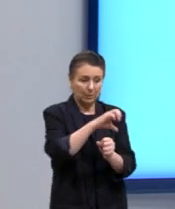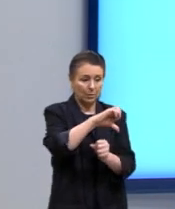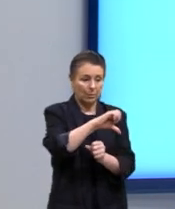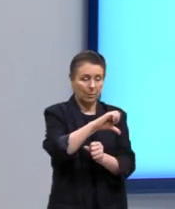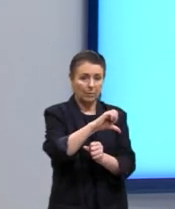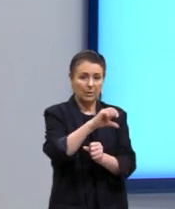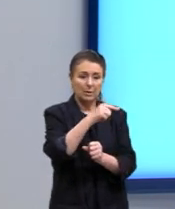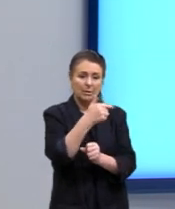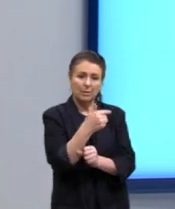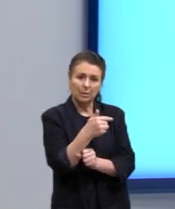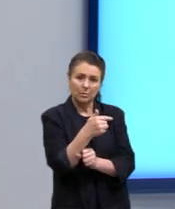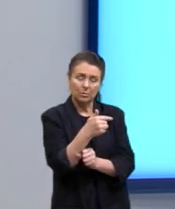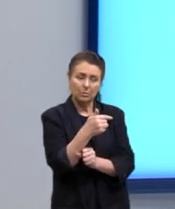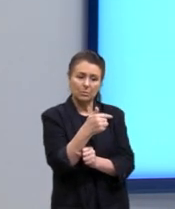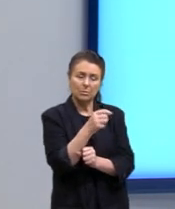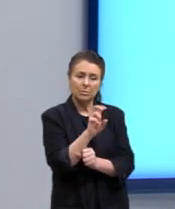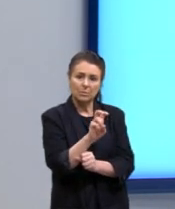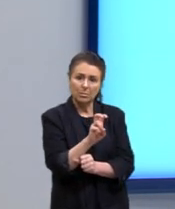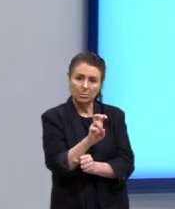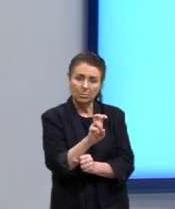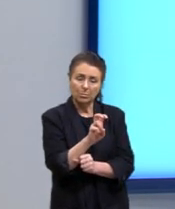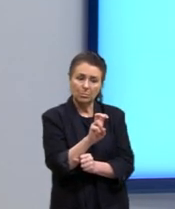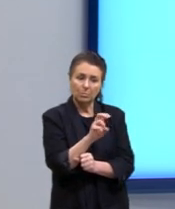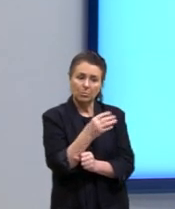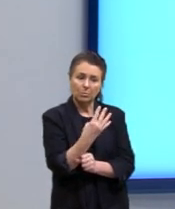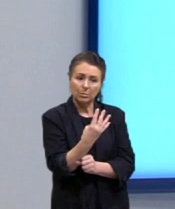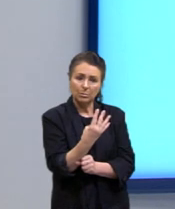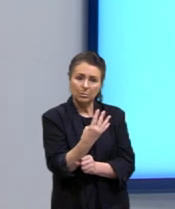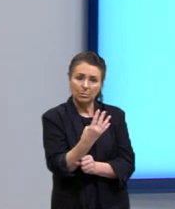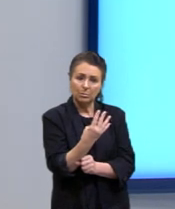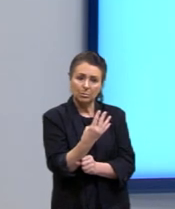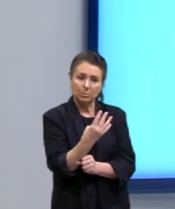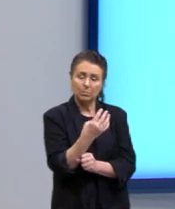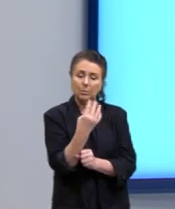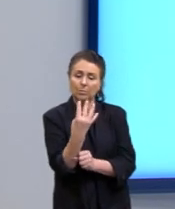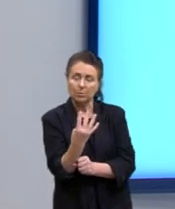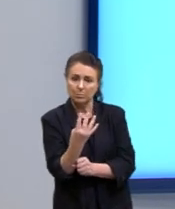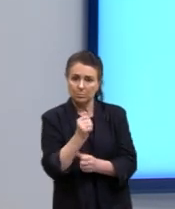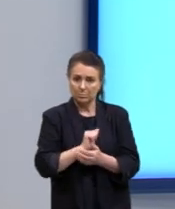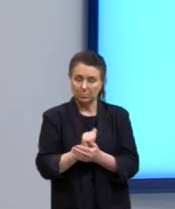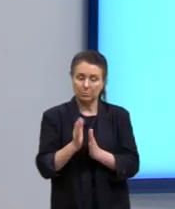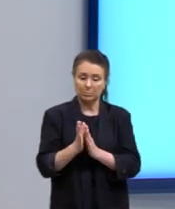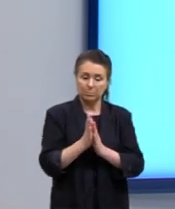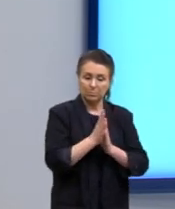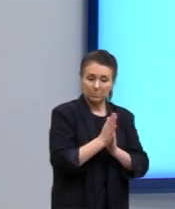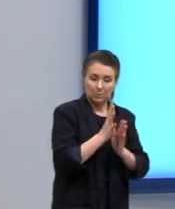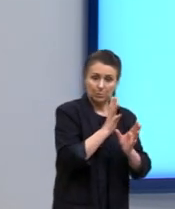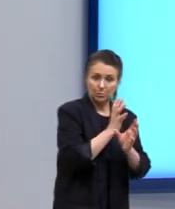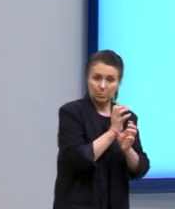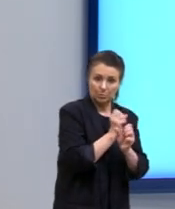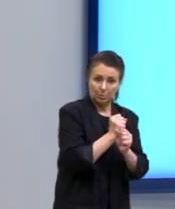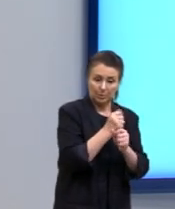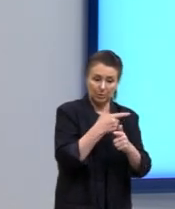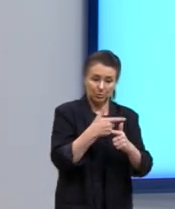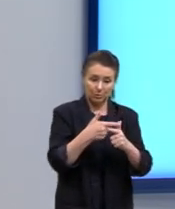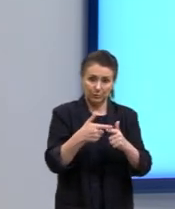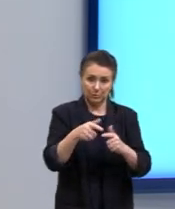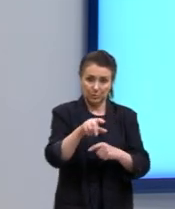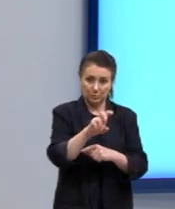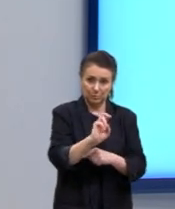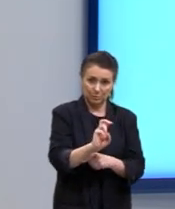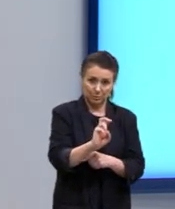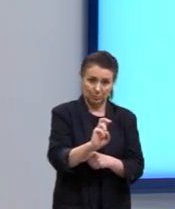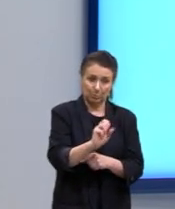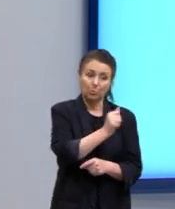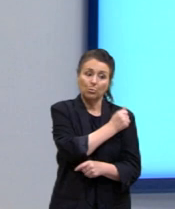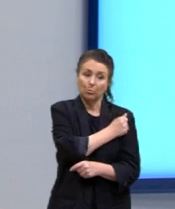+ 7 + 5 + 4 e mais quatro somamos e dividimos por 5 que é o número